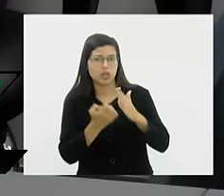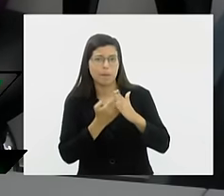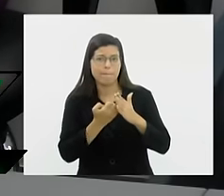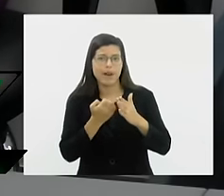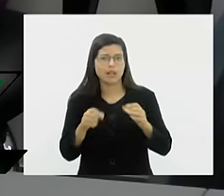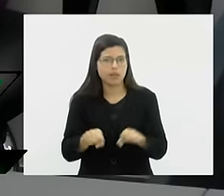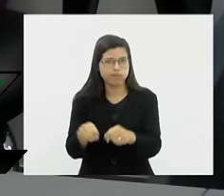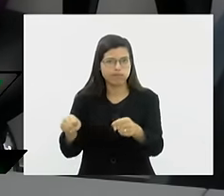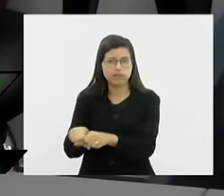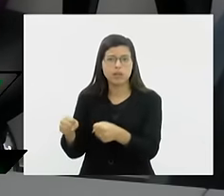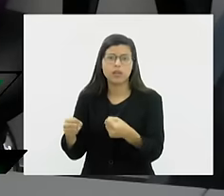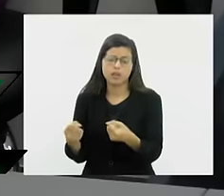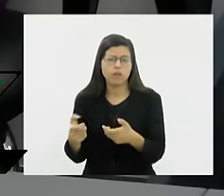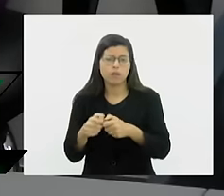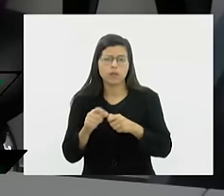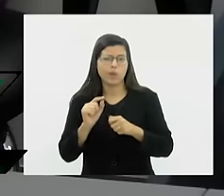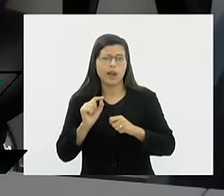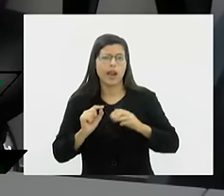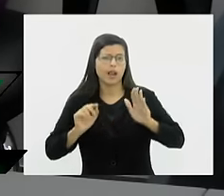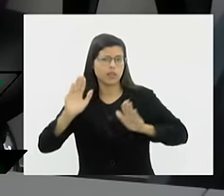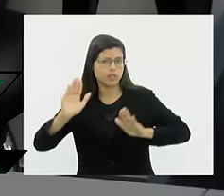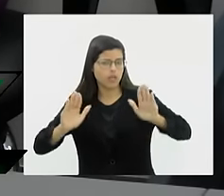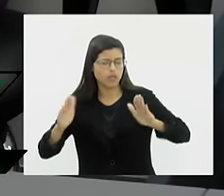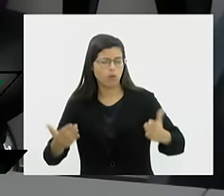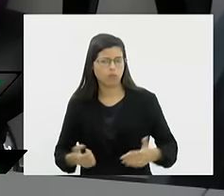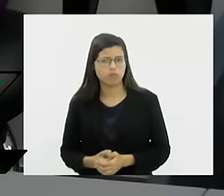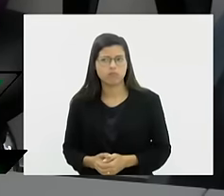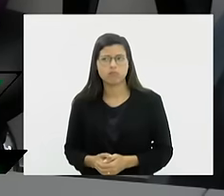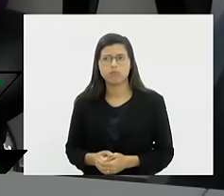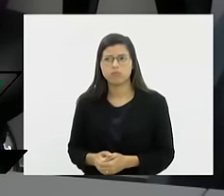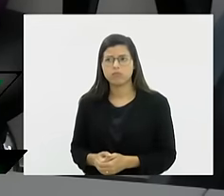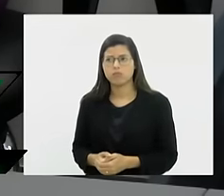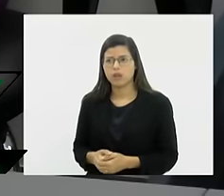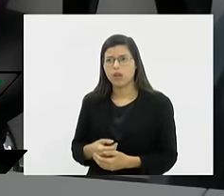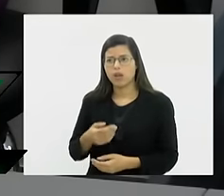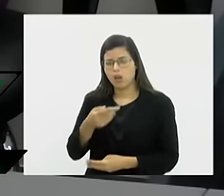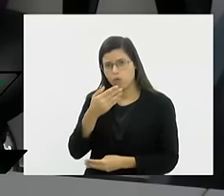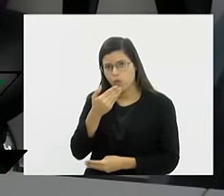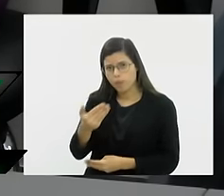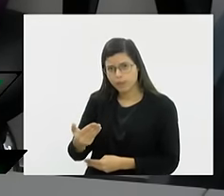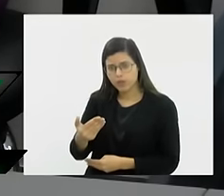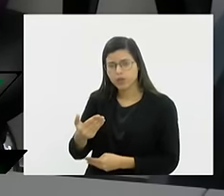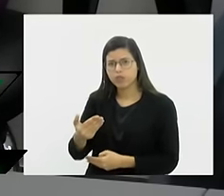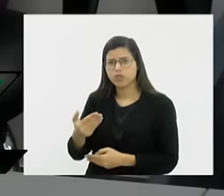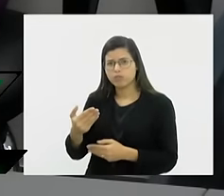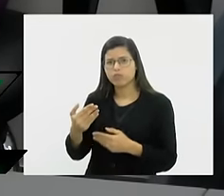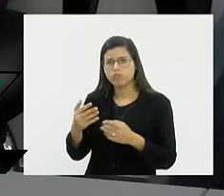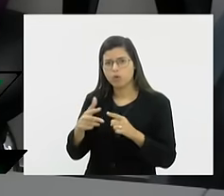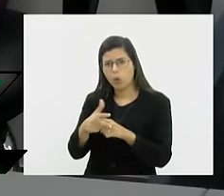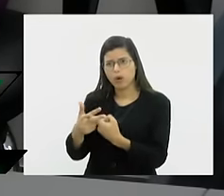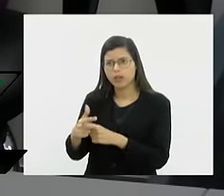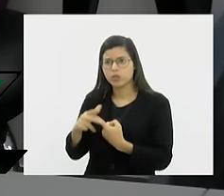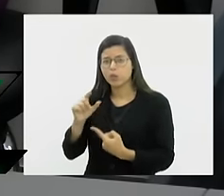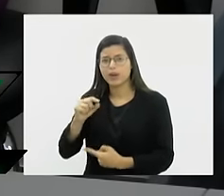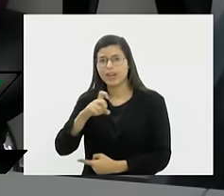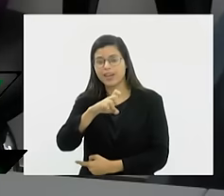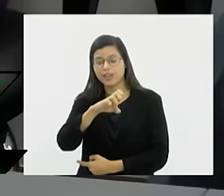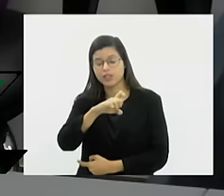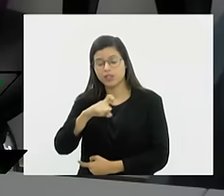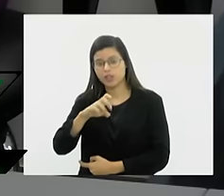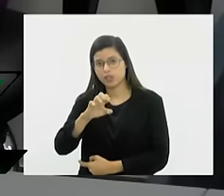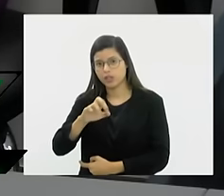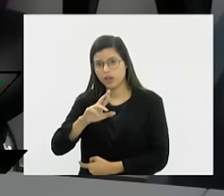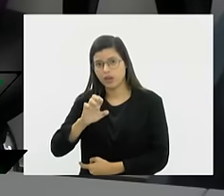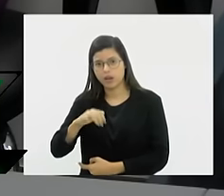licitar. Um absurdo que existe, vou dar um exemplo, já que o senhor falou que é uma indicação, então vou pedir para que possa reparar isso. Xerém e Nova Iguaçu tem